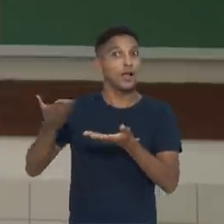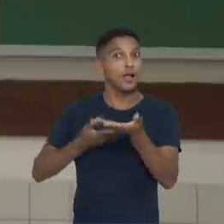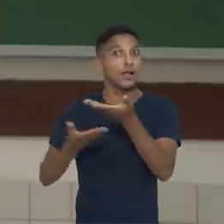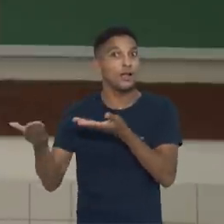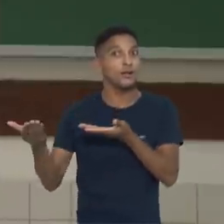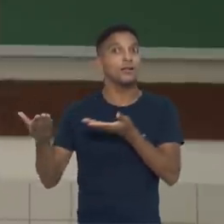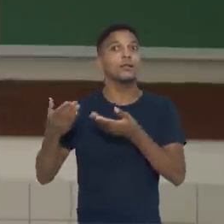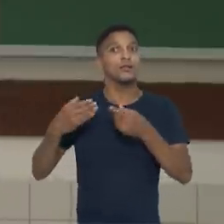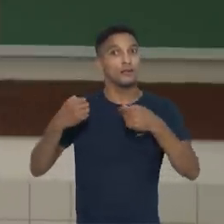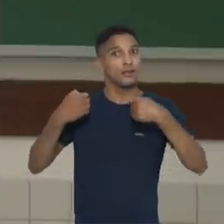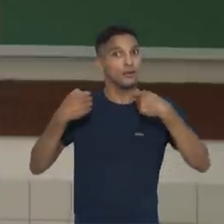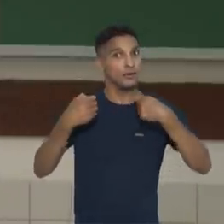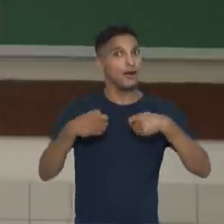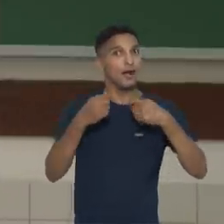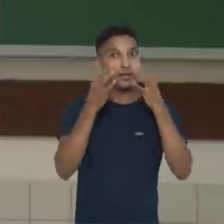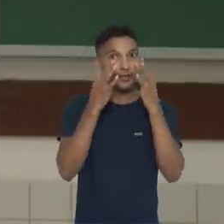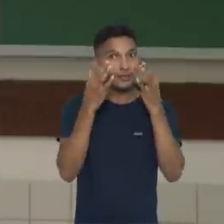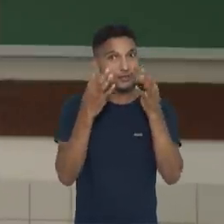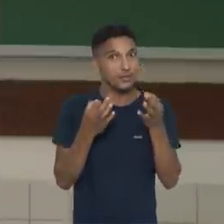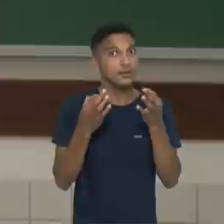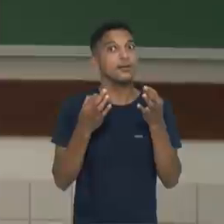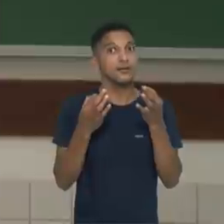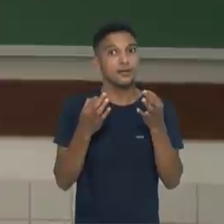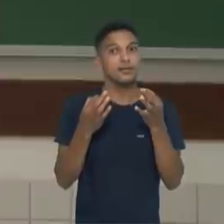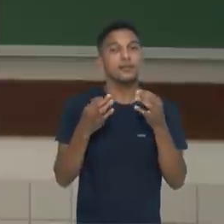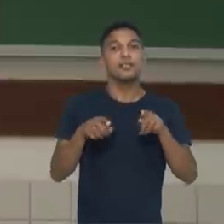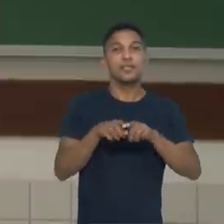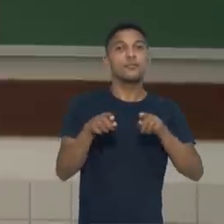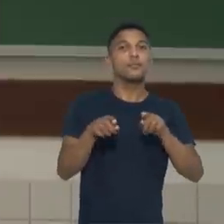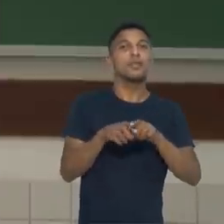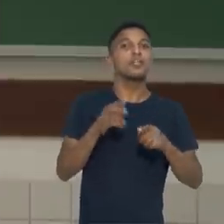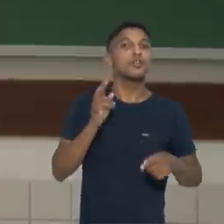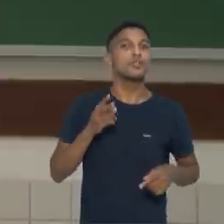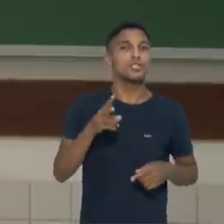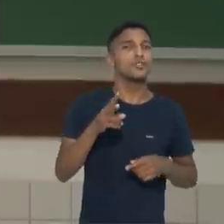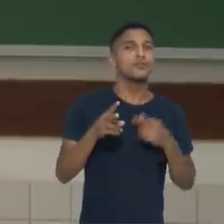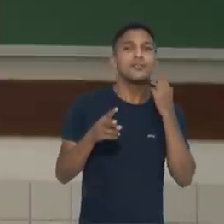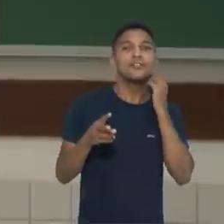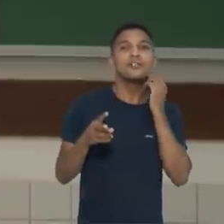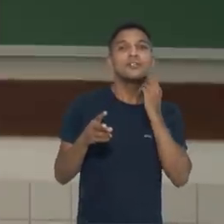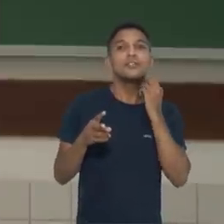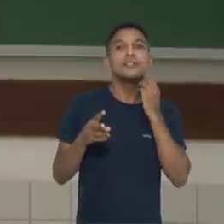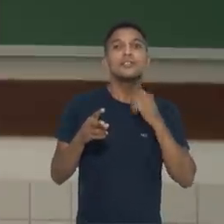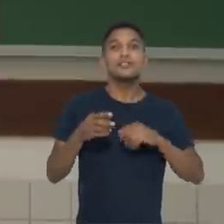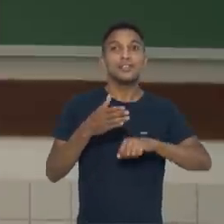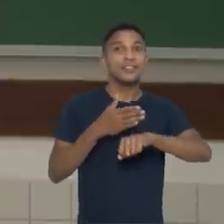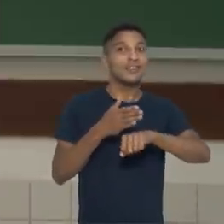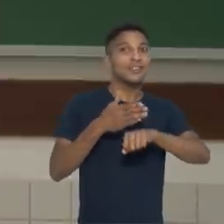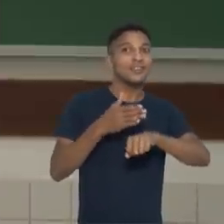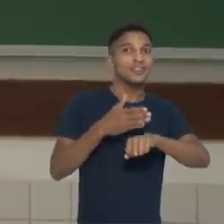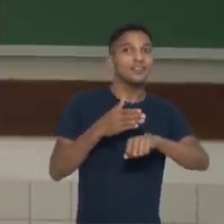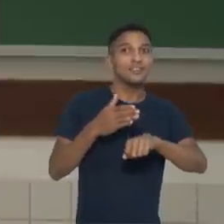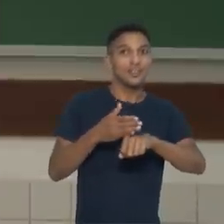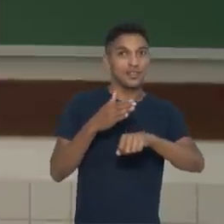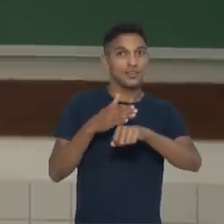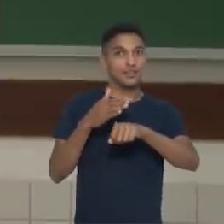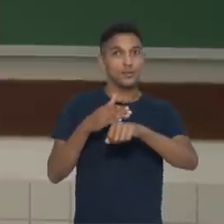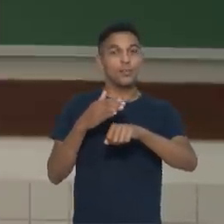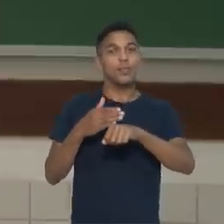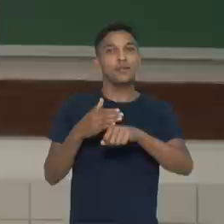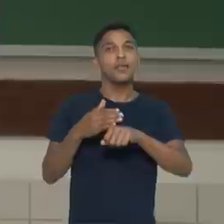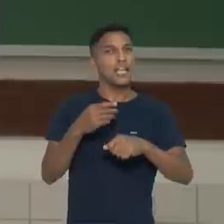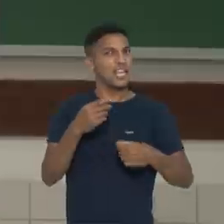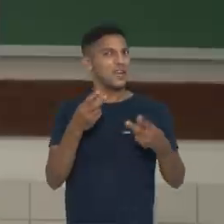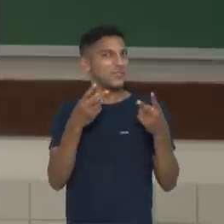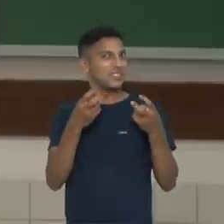e continuem experimentando a arte circense aí na casa de vocês, né? Eu vi que teve aluno experimentando com a família e ainda postou foto